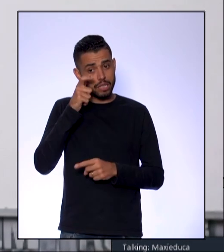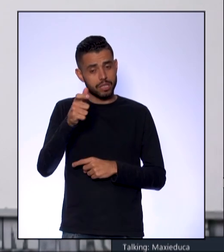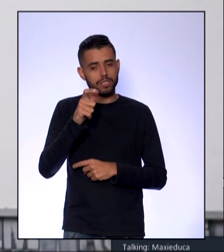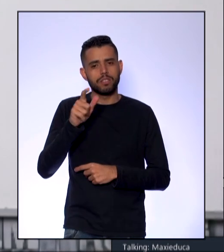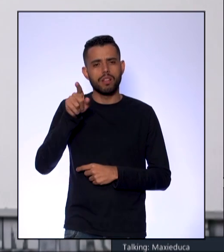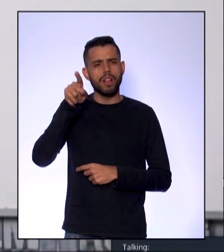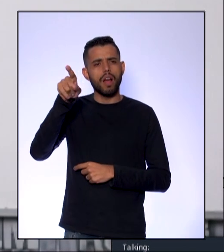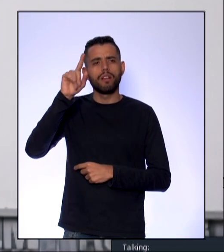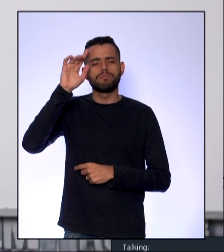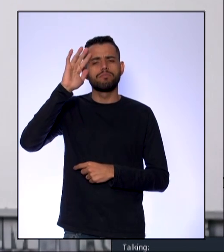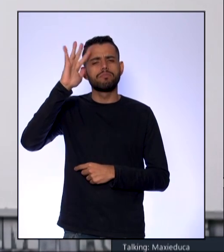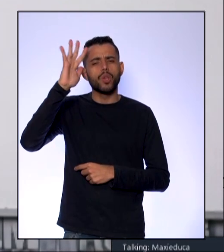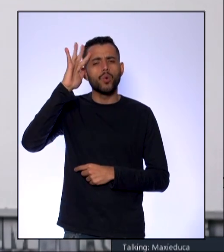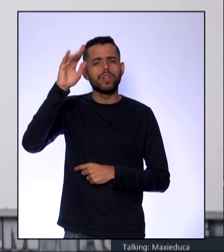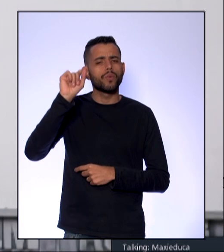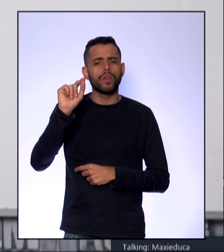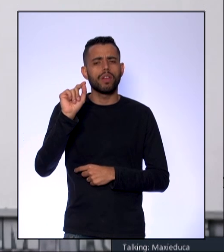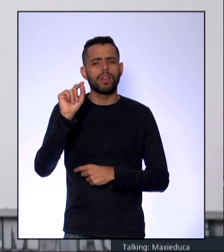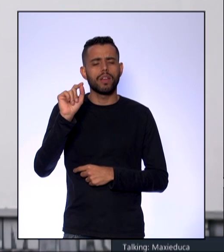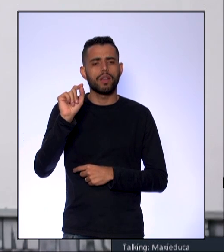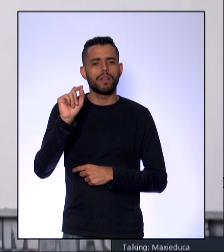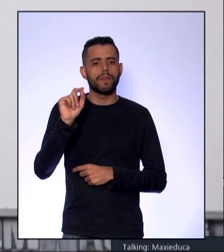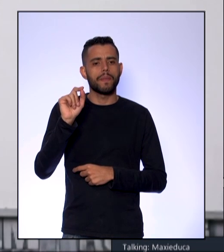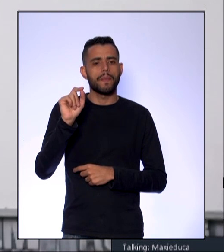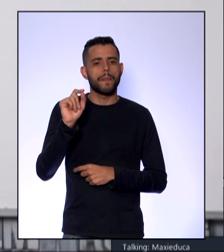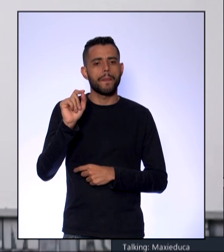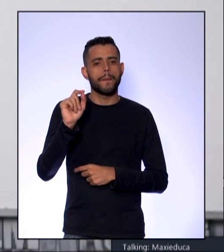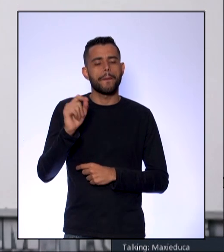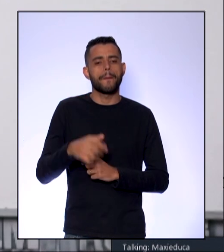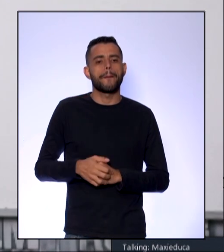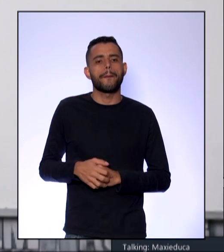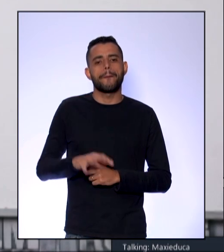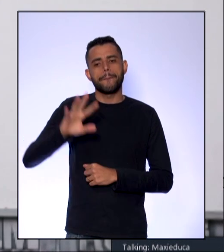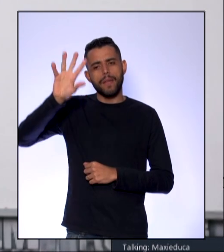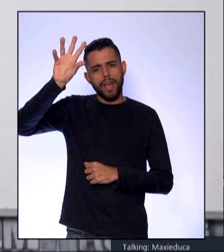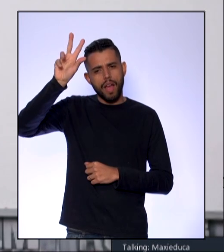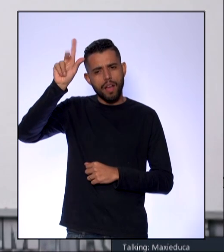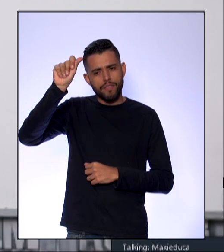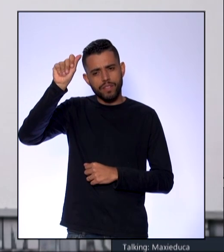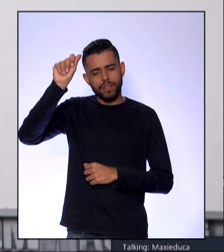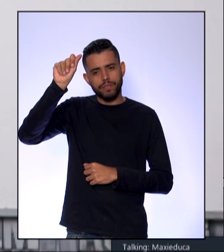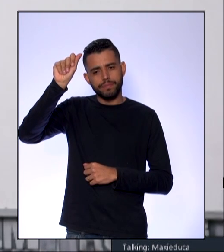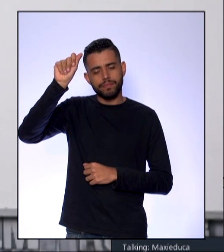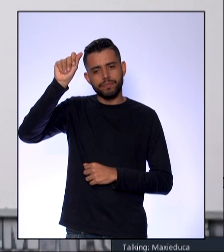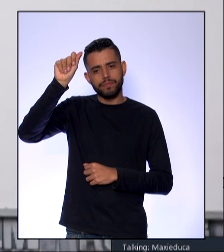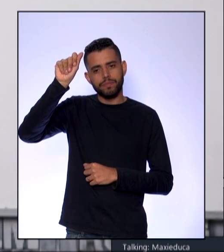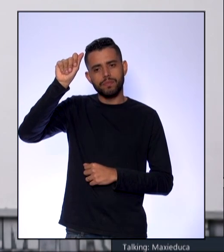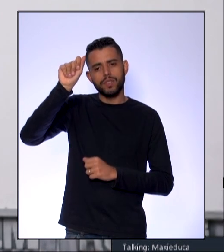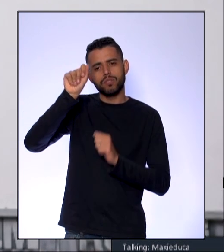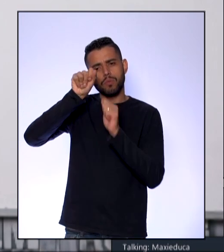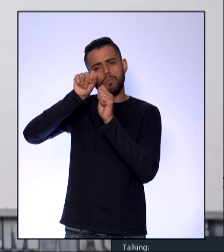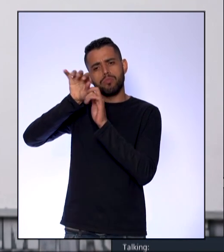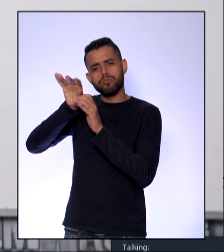de que eles irão descer para a região da